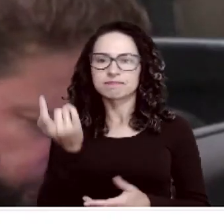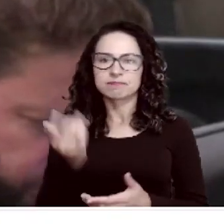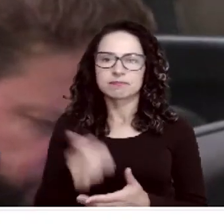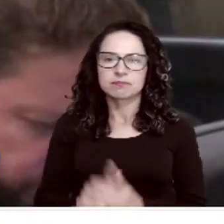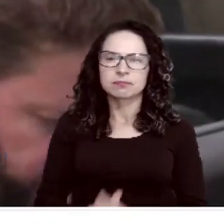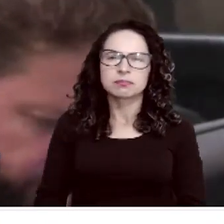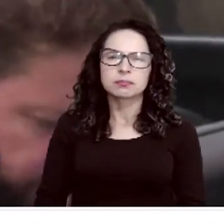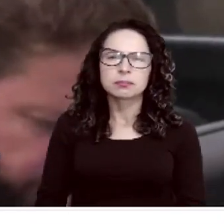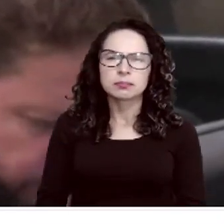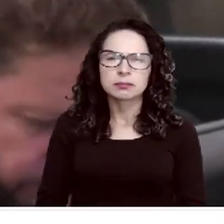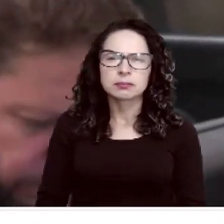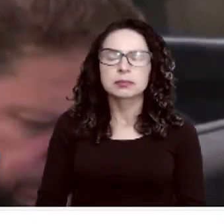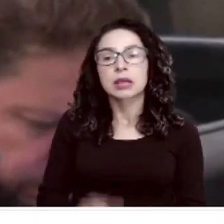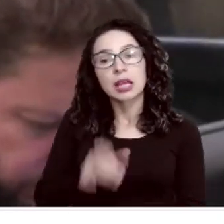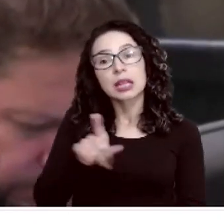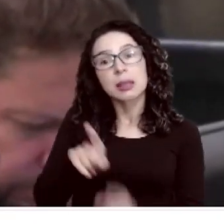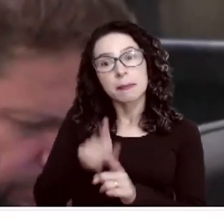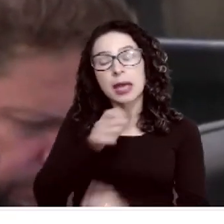Idoso também.